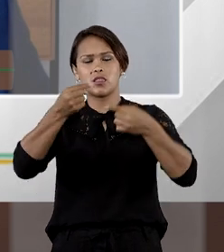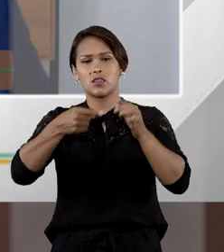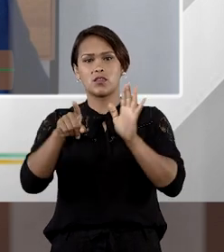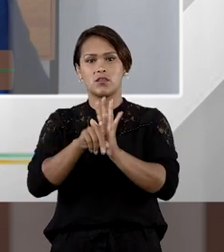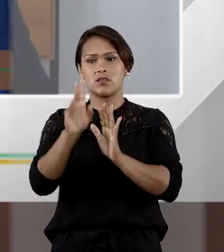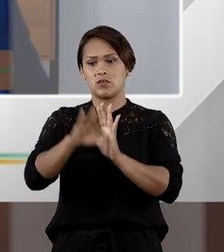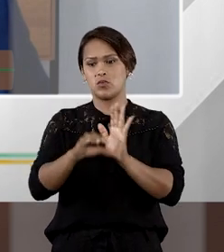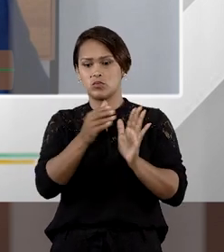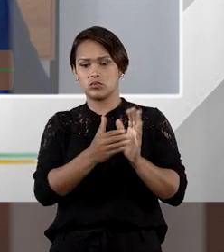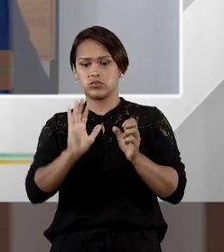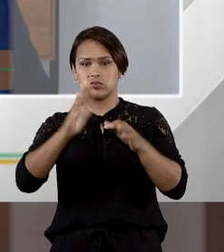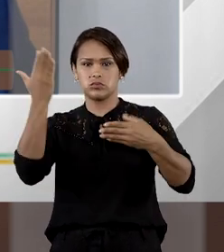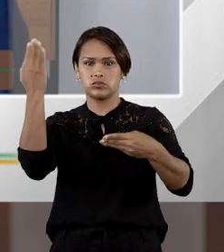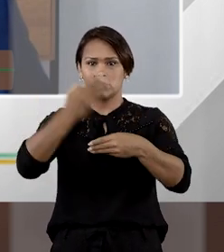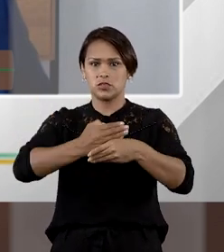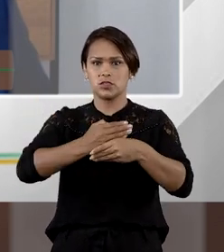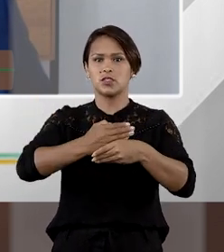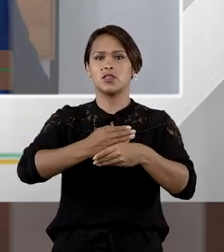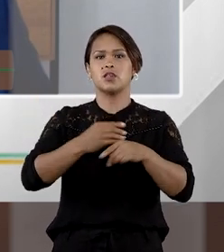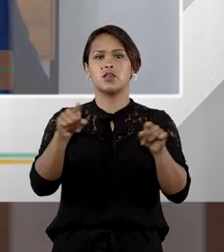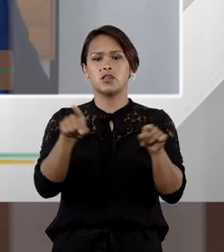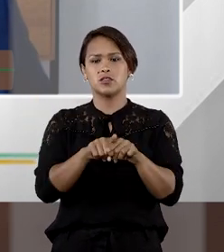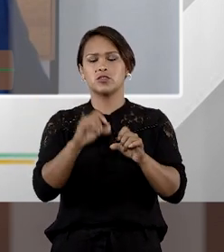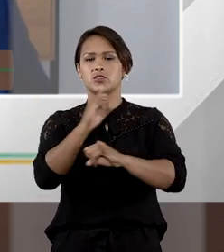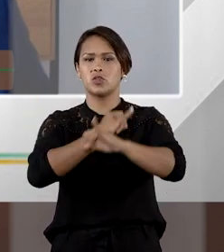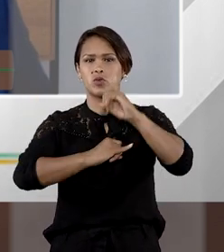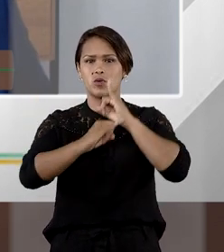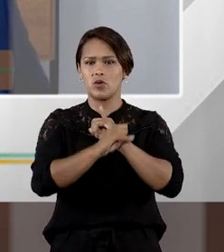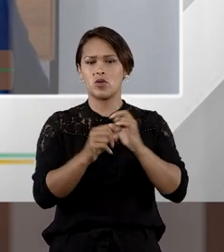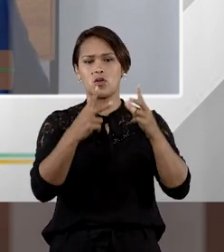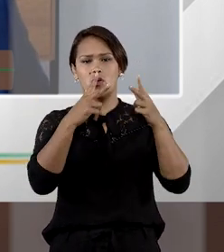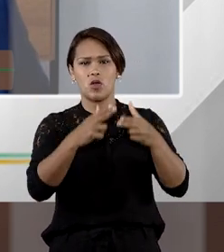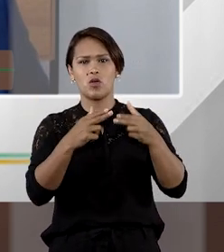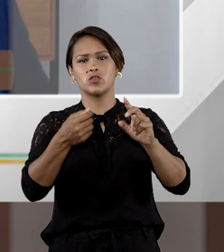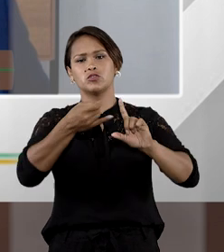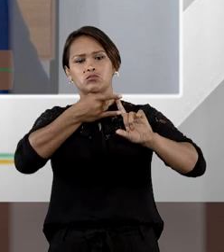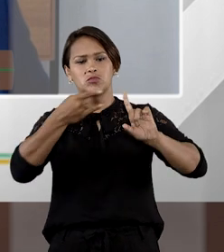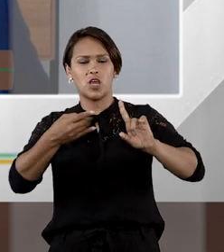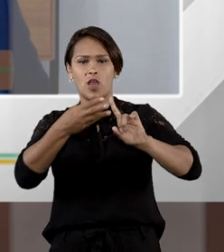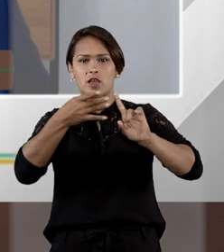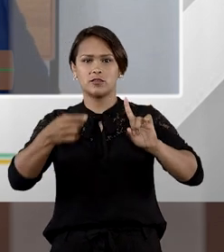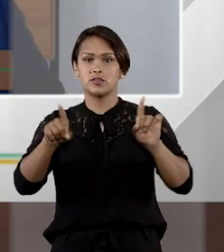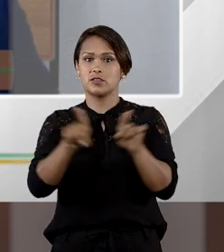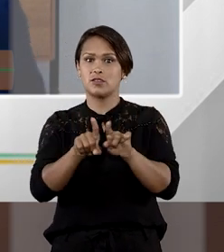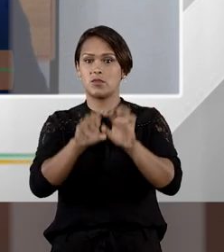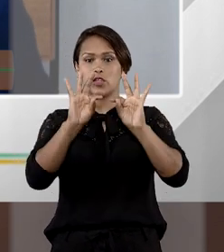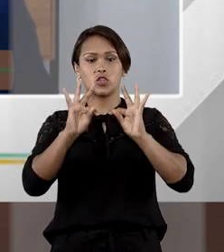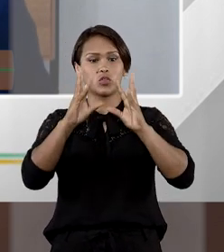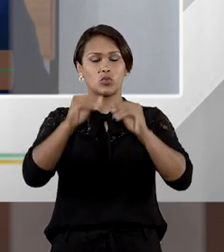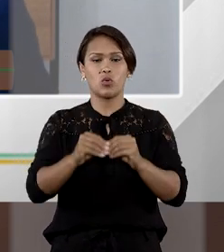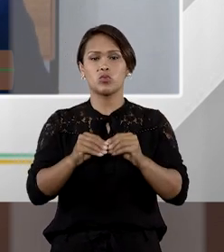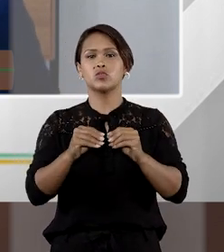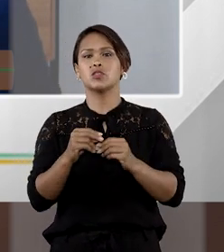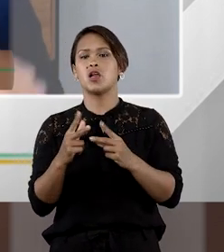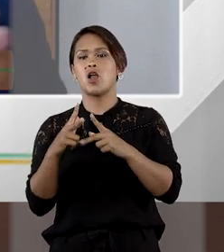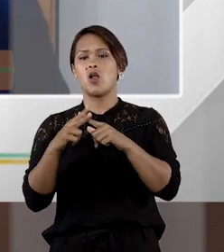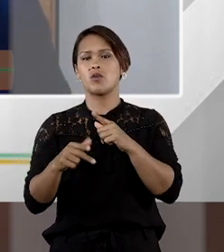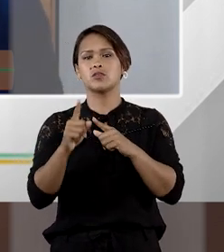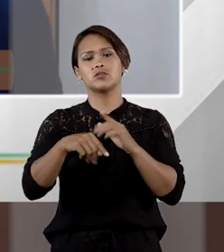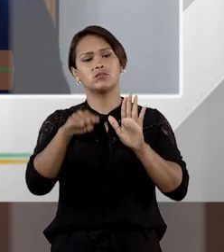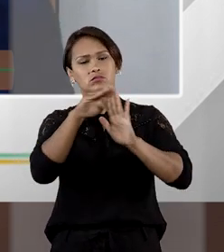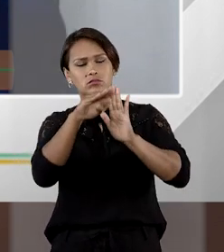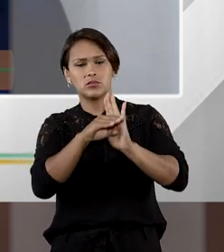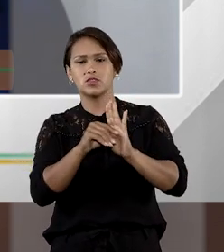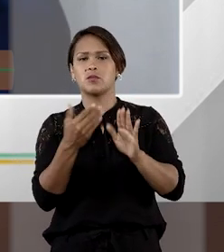no momento do lockdown, fazer corte de internet, corte do Netflix, né? Então, essas medidas também